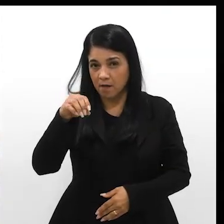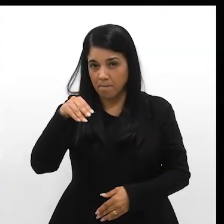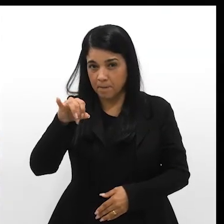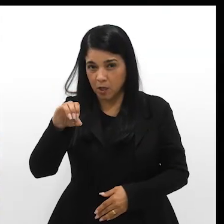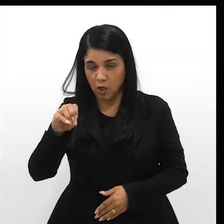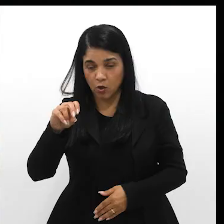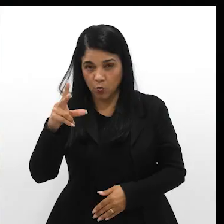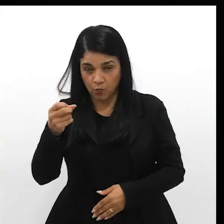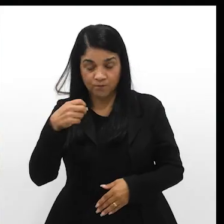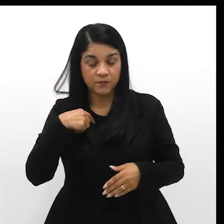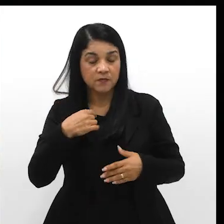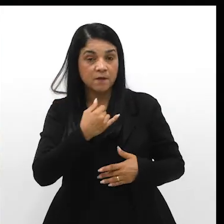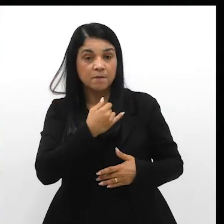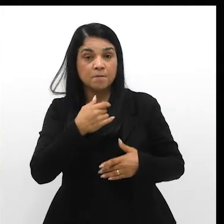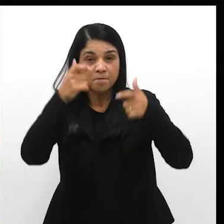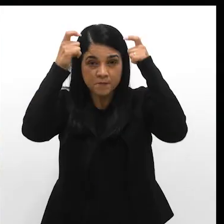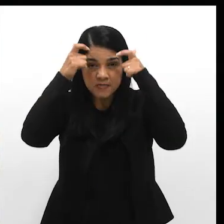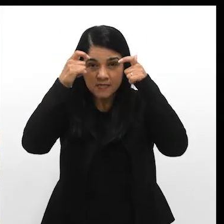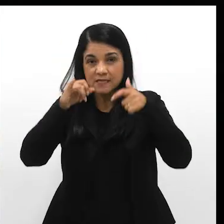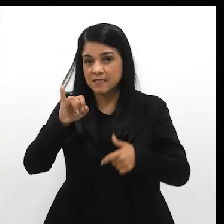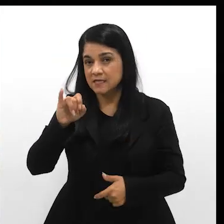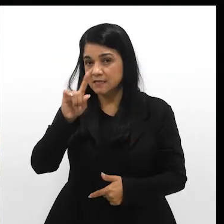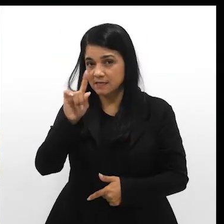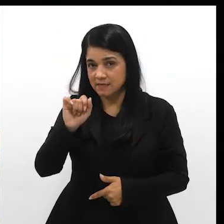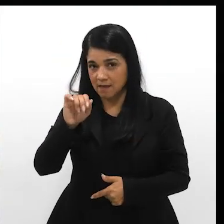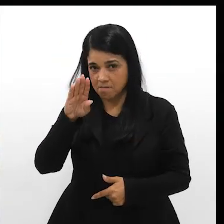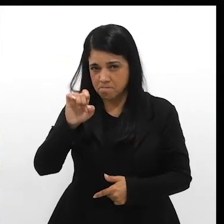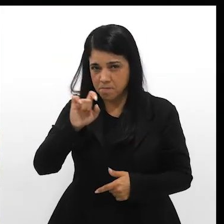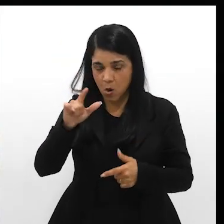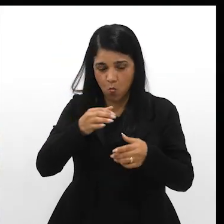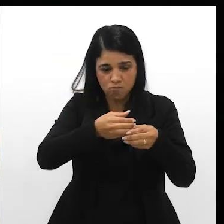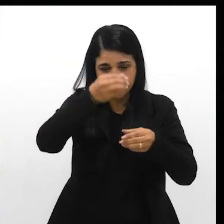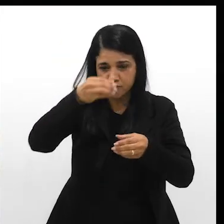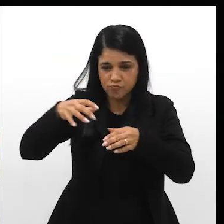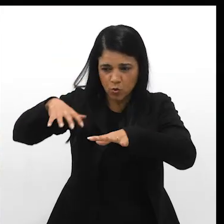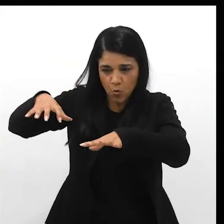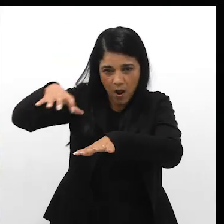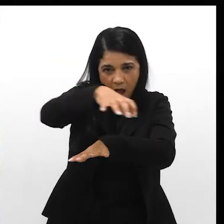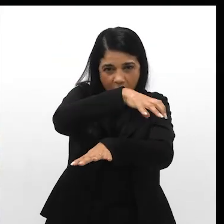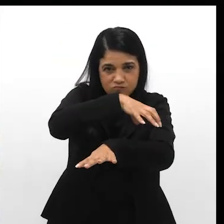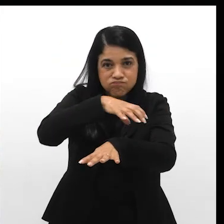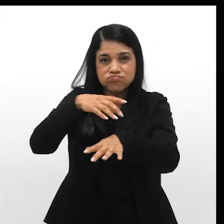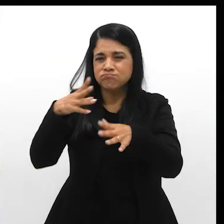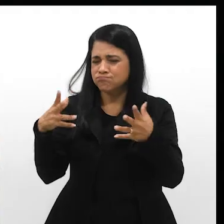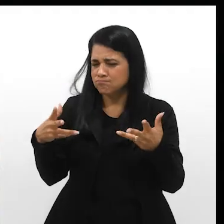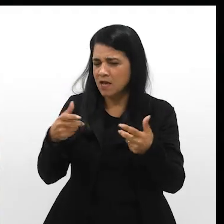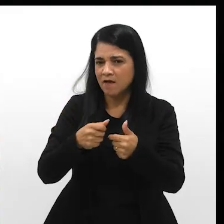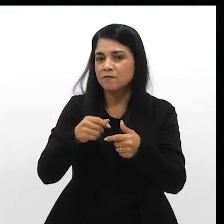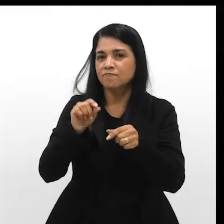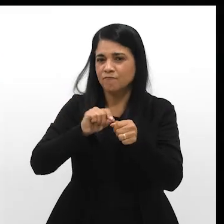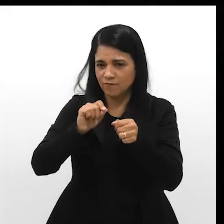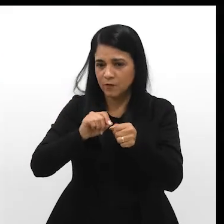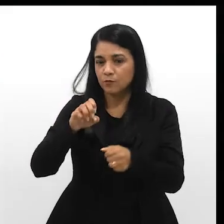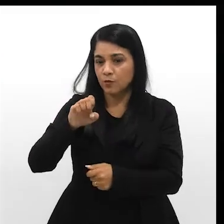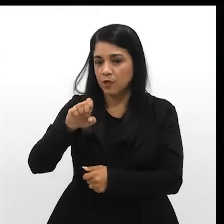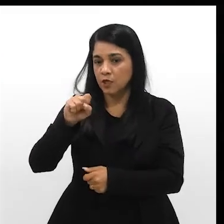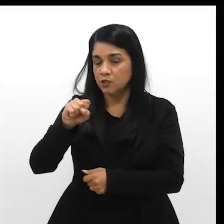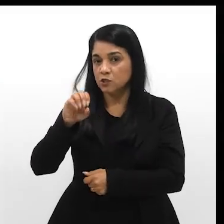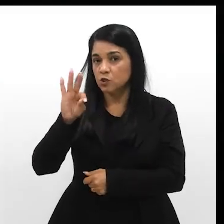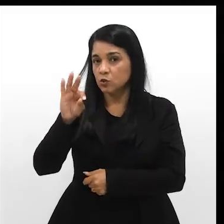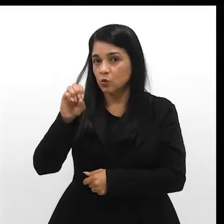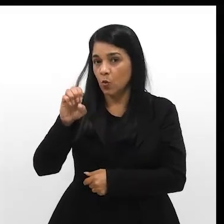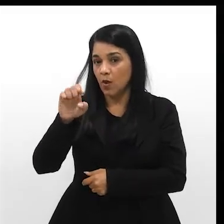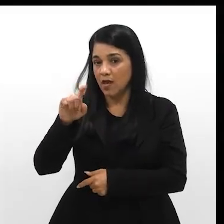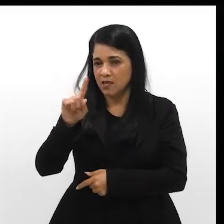Isabel e tem os anjos, lindíssimo. Aquilo foi feito pelo Stoessel, um grande artista. Eu posso imaginar. Agora, e que